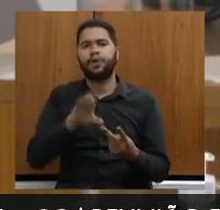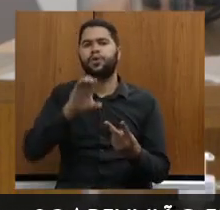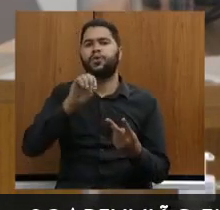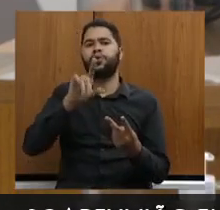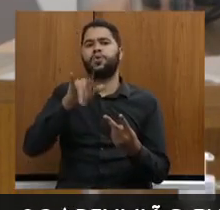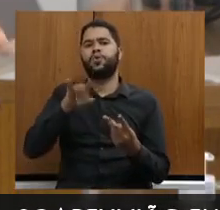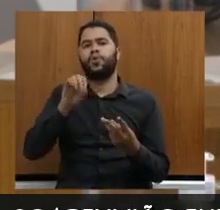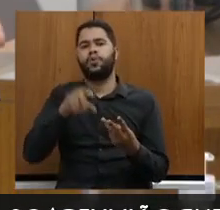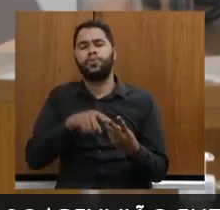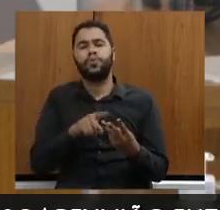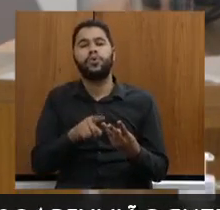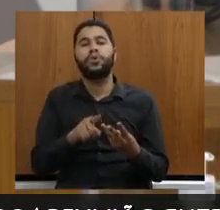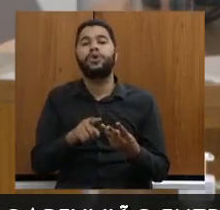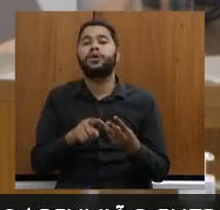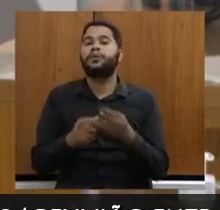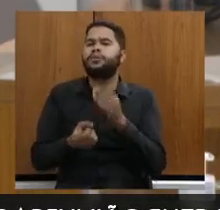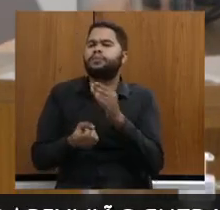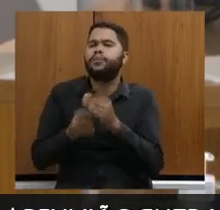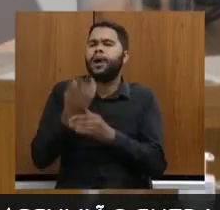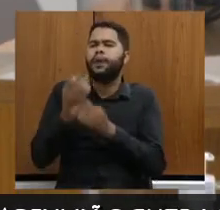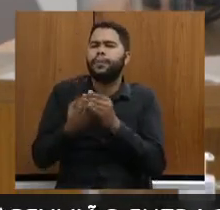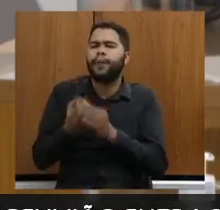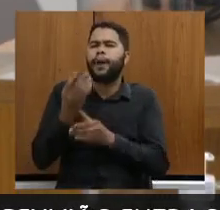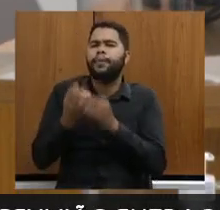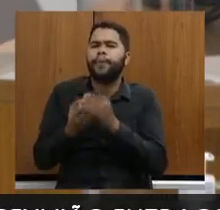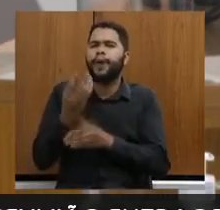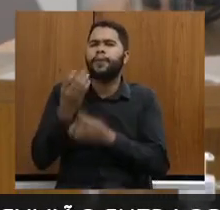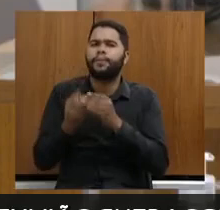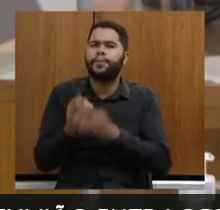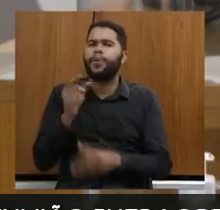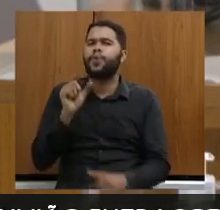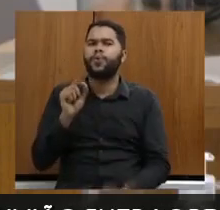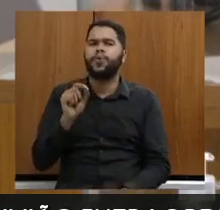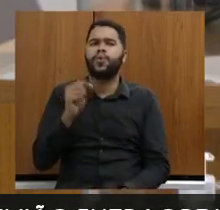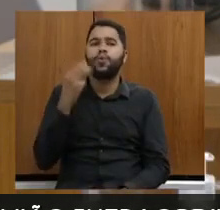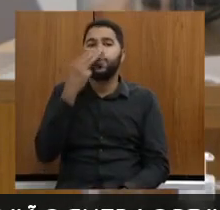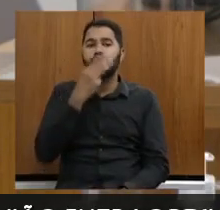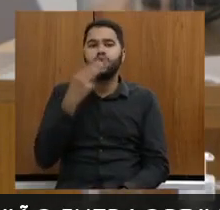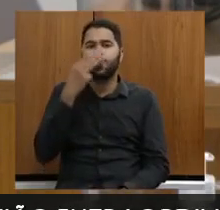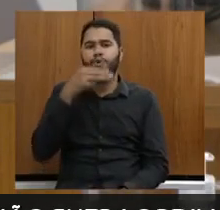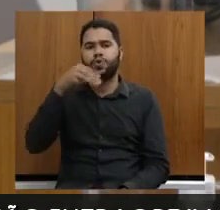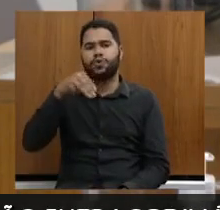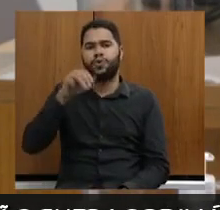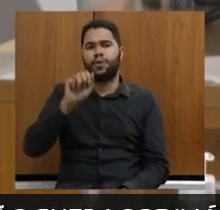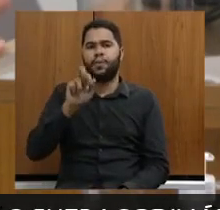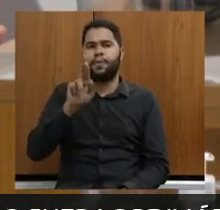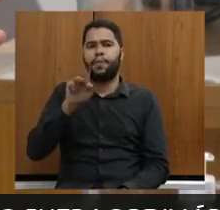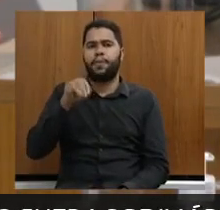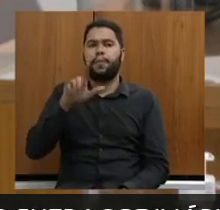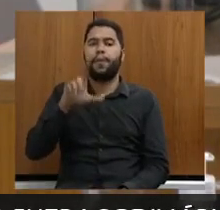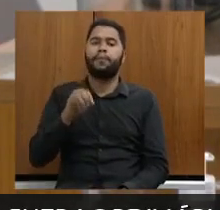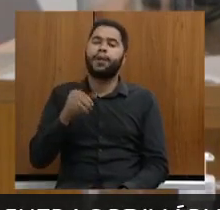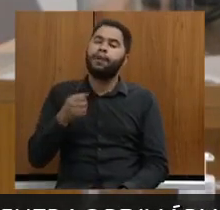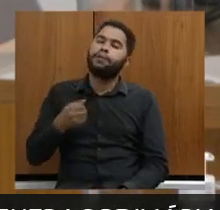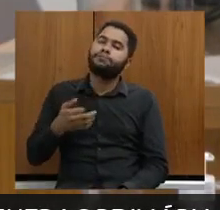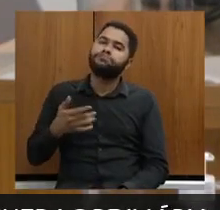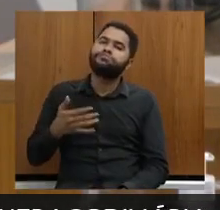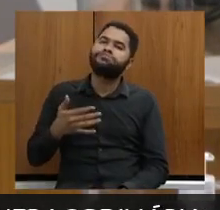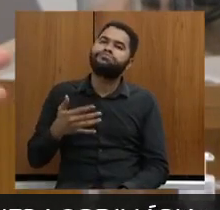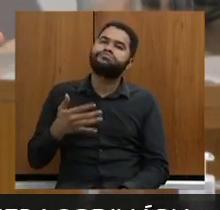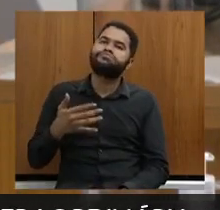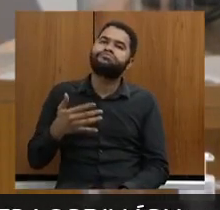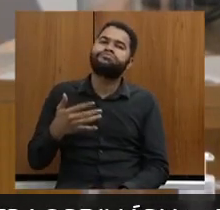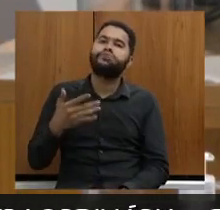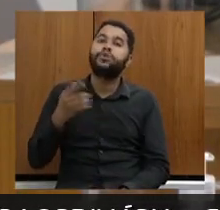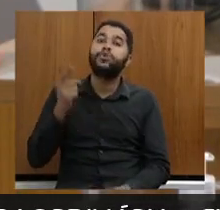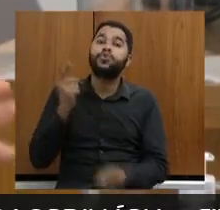a peixe que faziam lá a produção do doce de marmelo e com o passar do tempo a